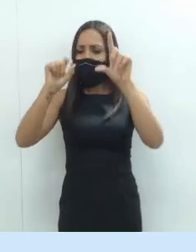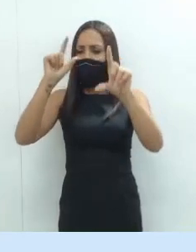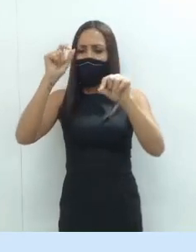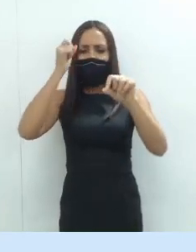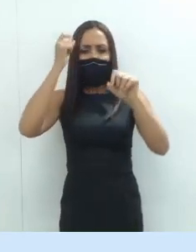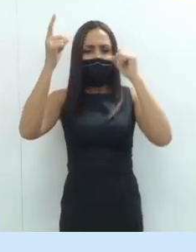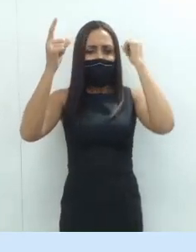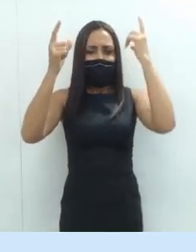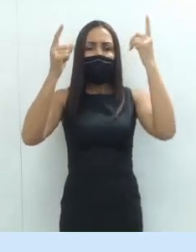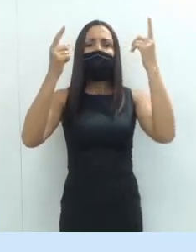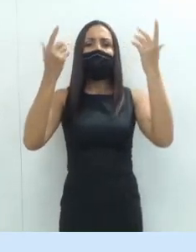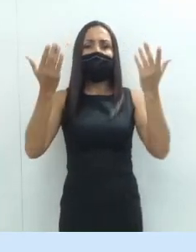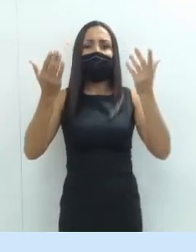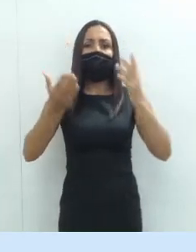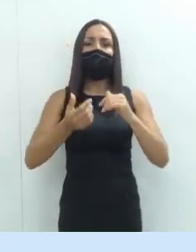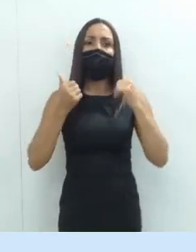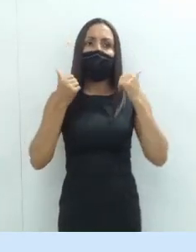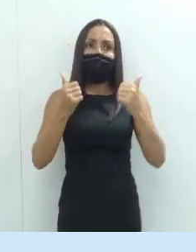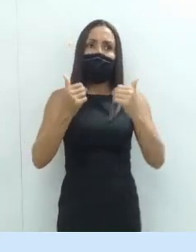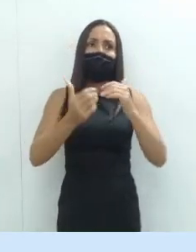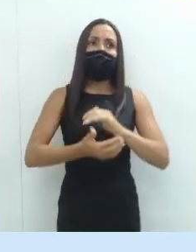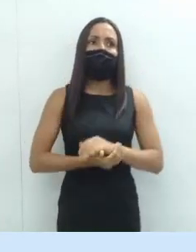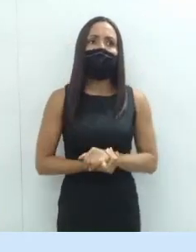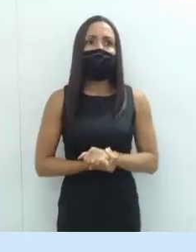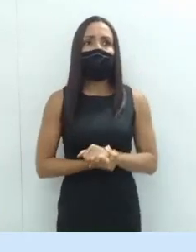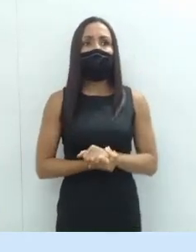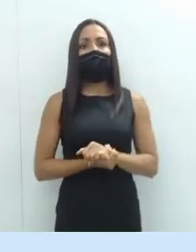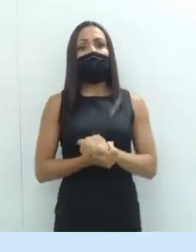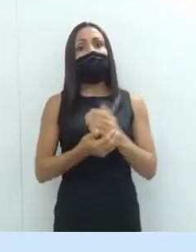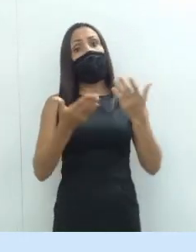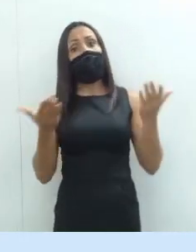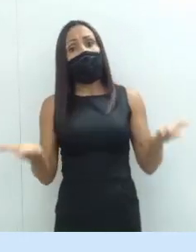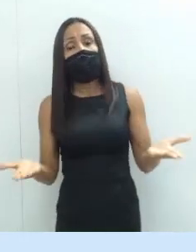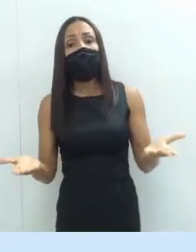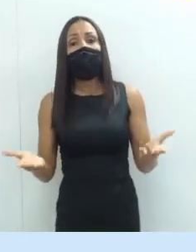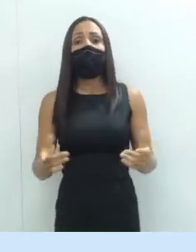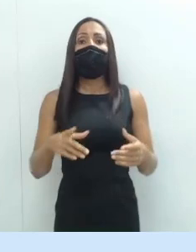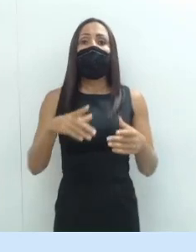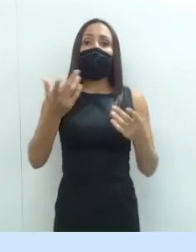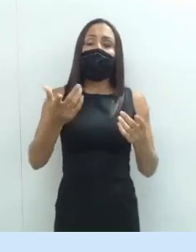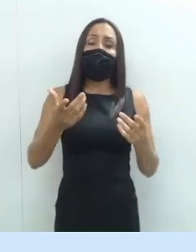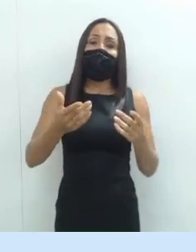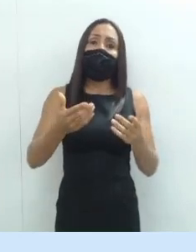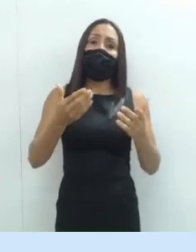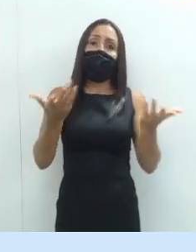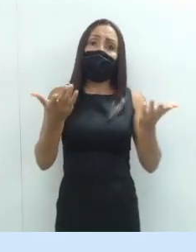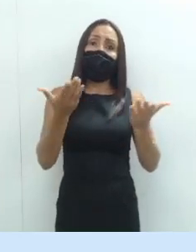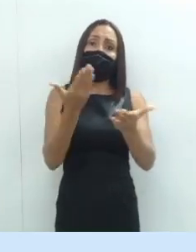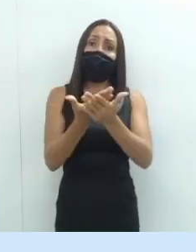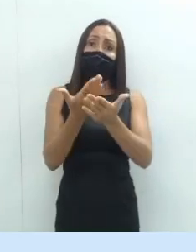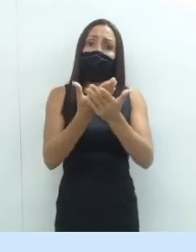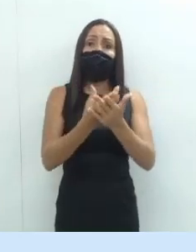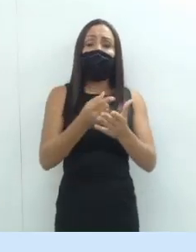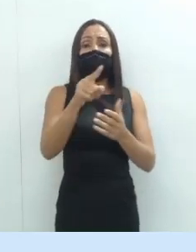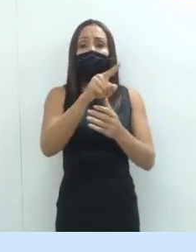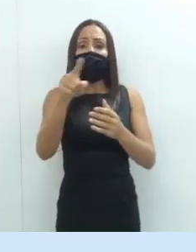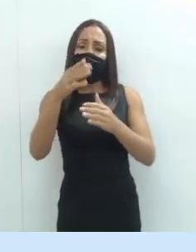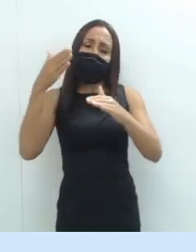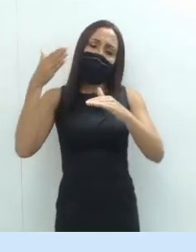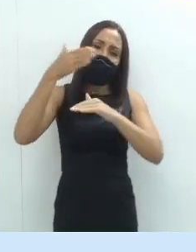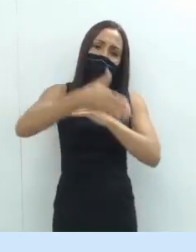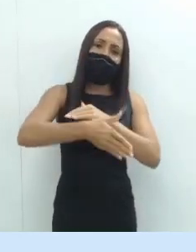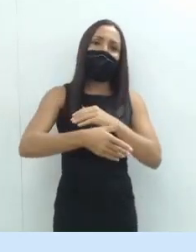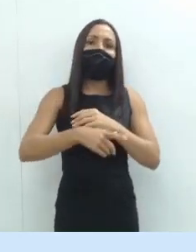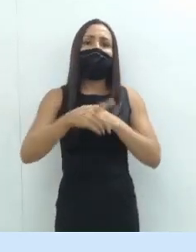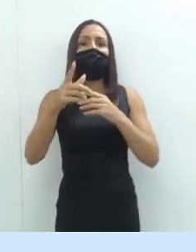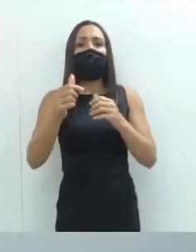ideias principais, beleza? E aí, pessoal, fica aí esse material depois para que vocês possam acessar.